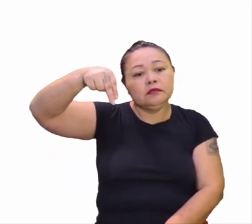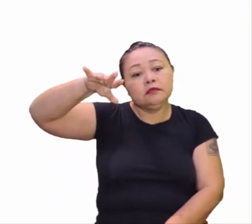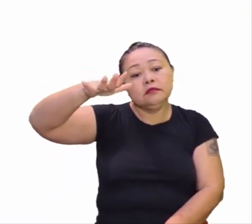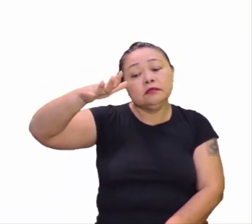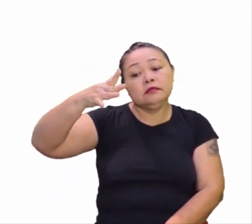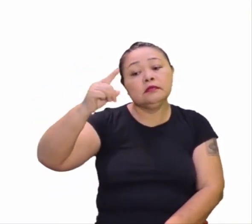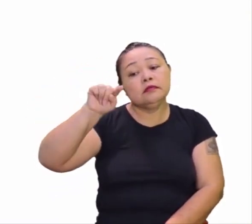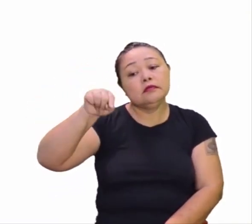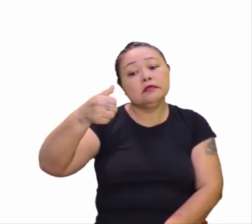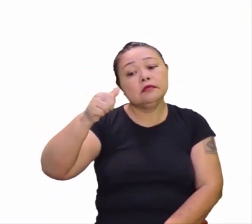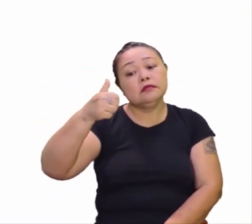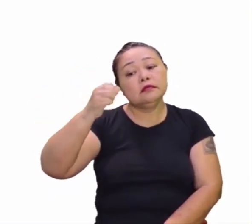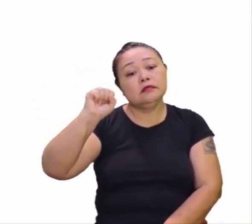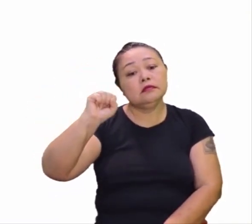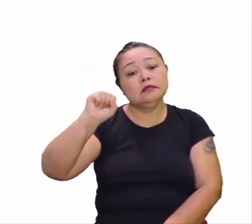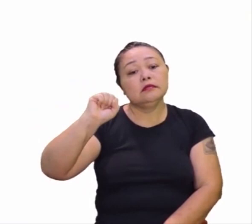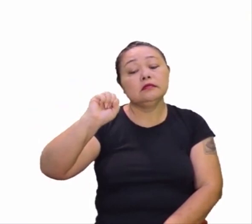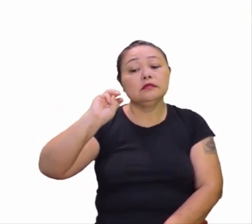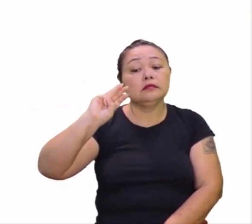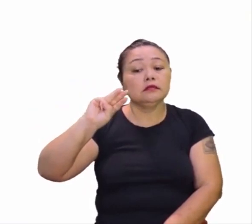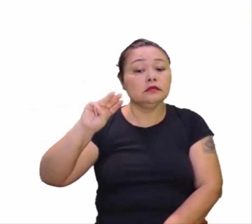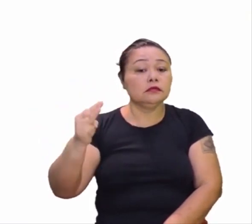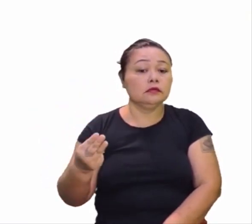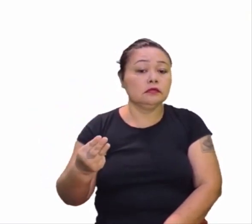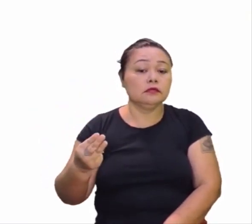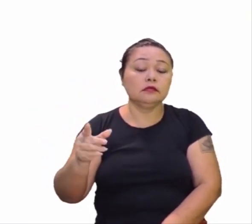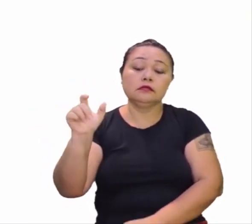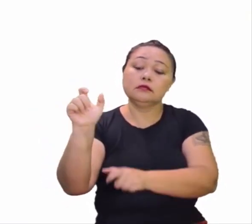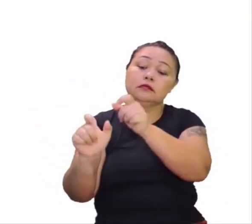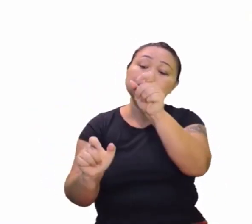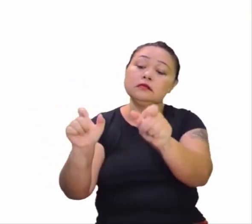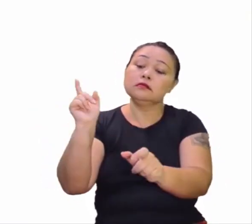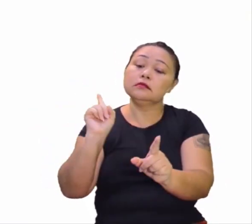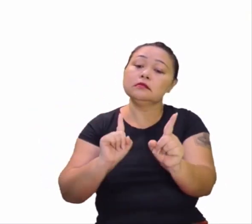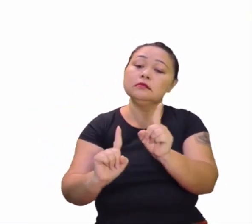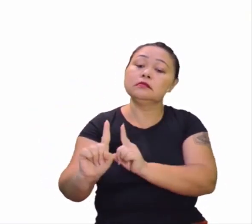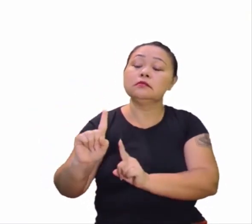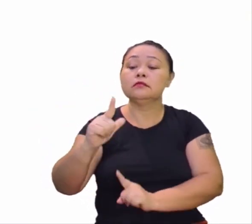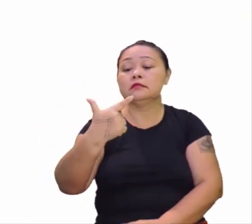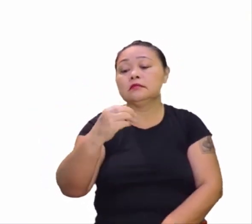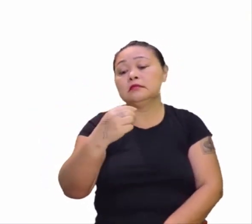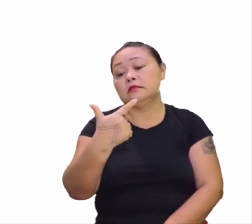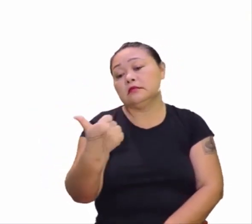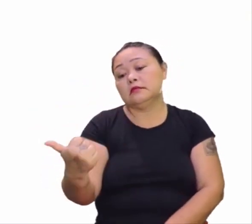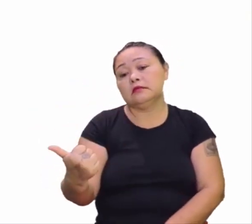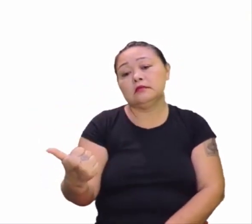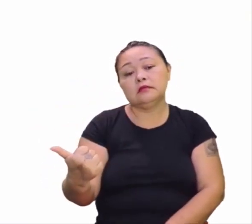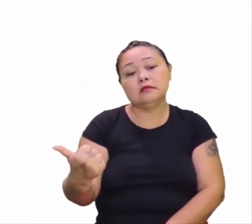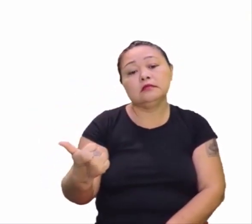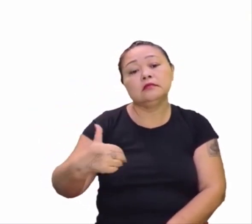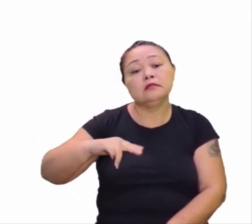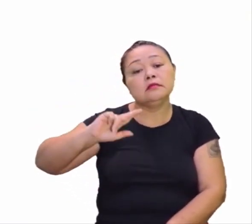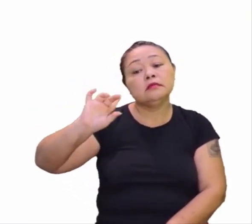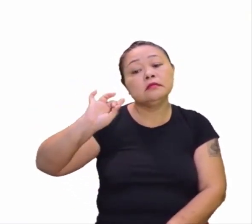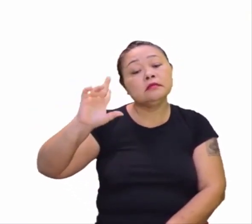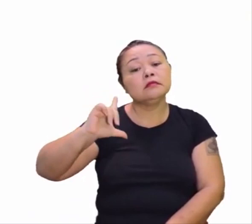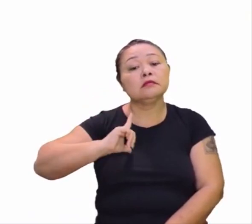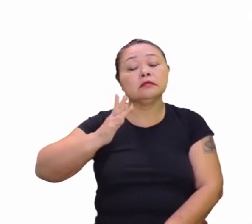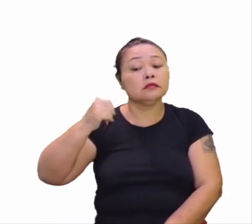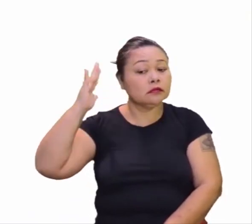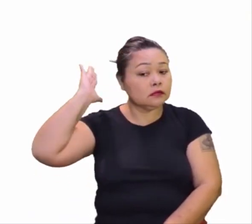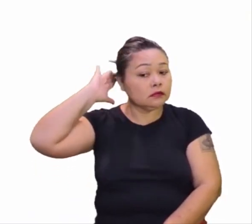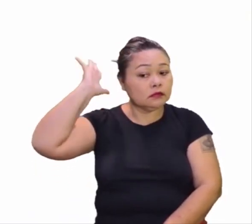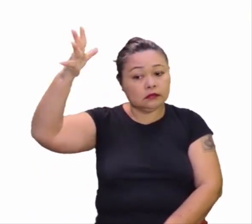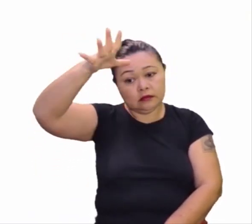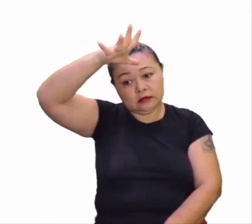com seus 1,8 milhão de habitantes em 2021, sendo superado apenas